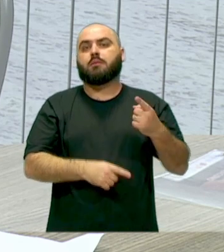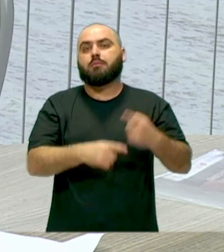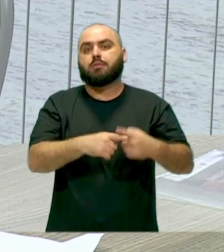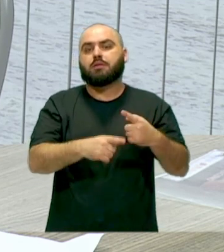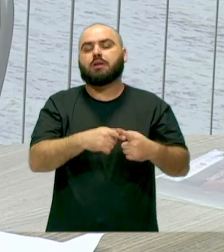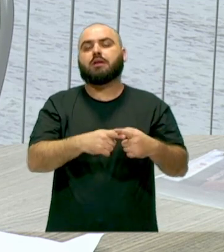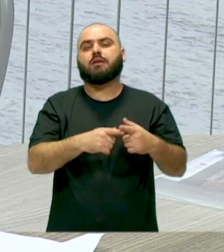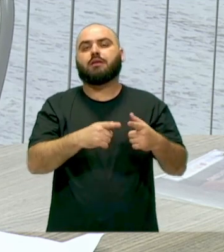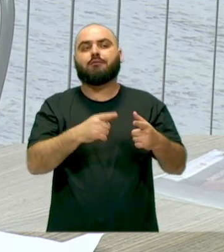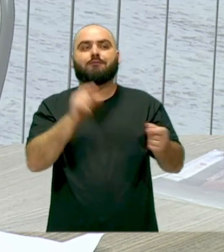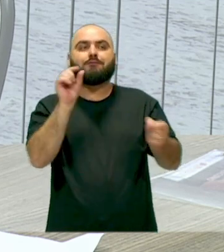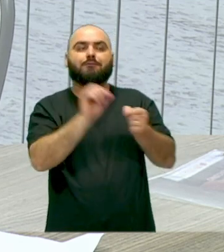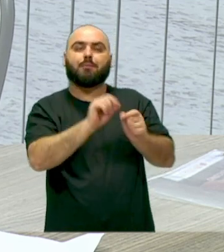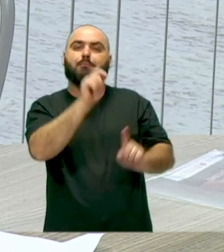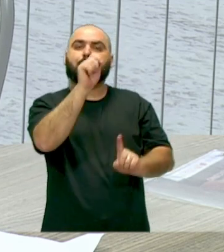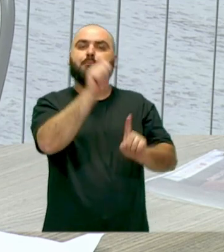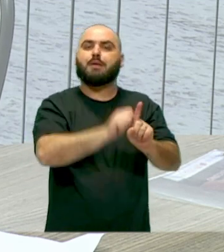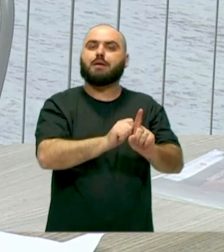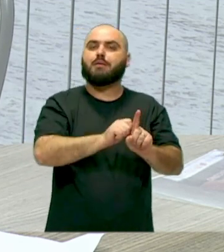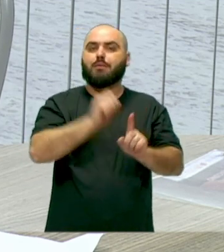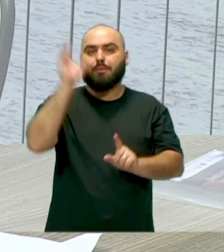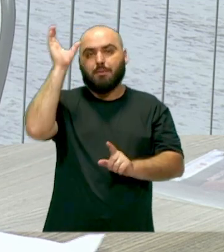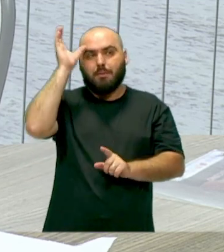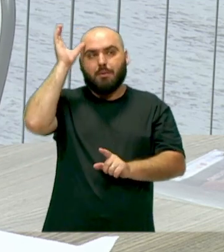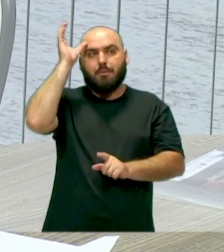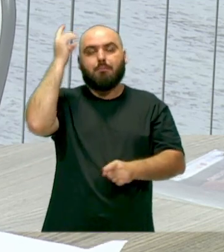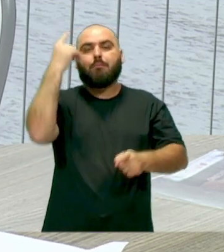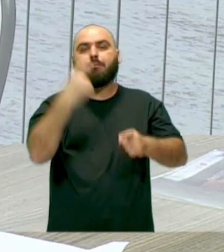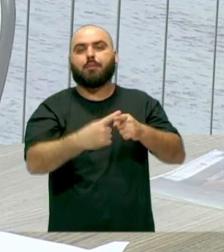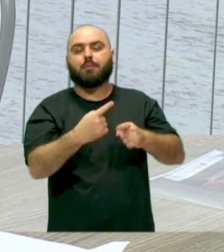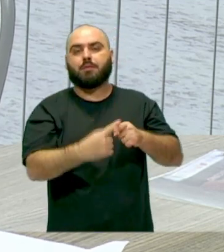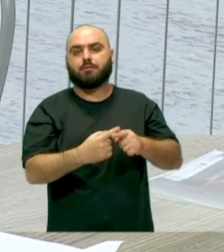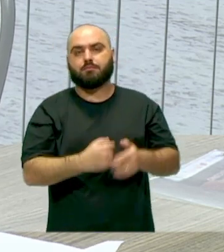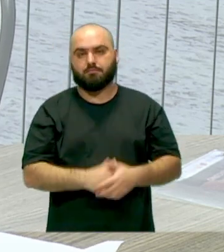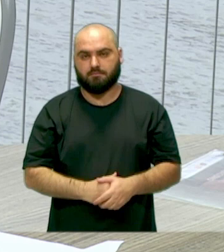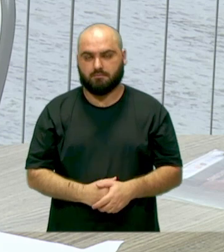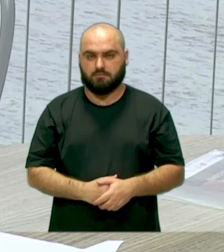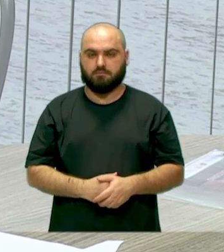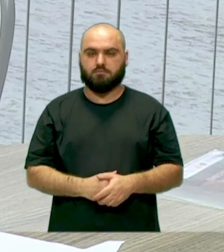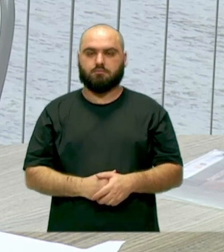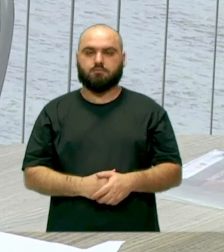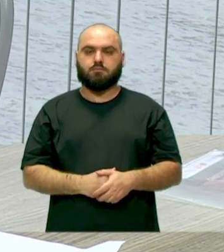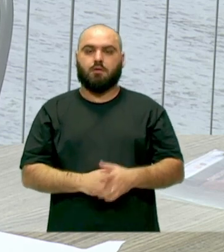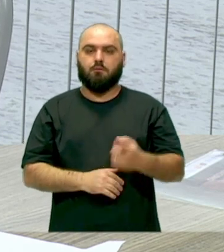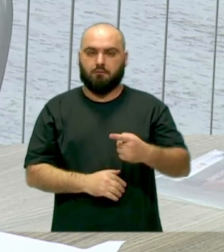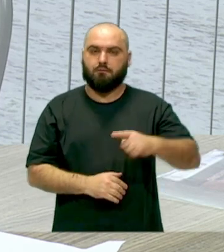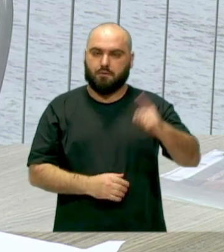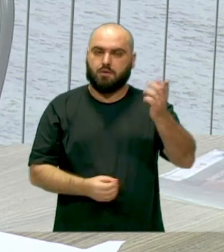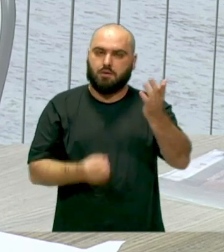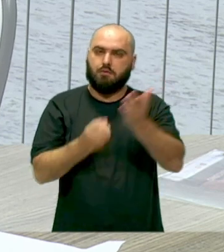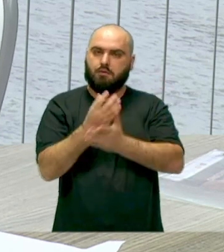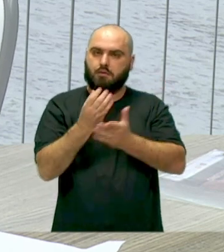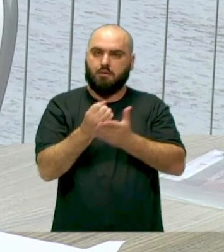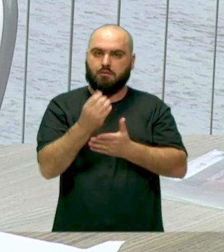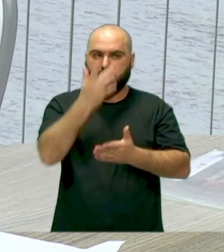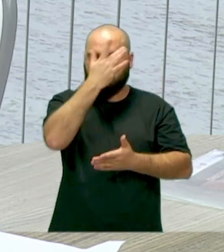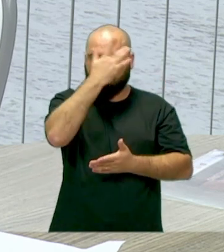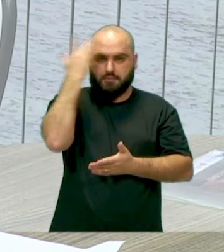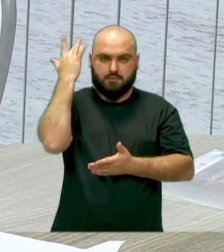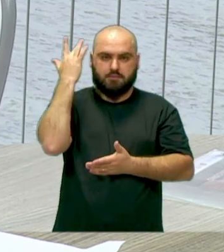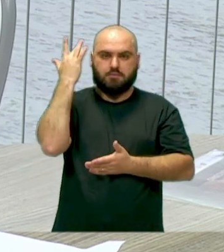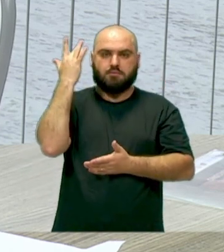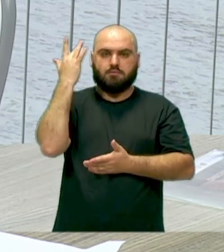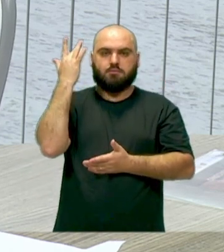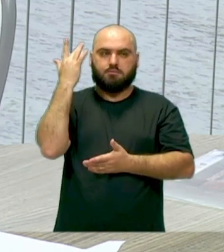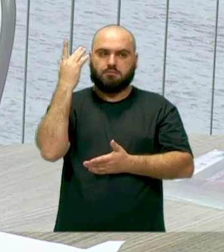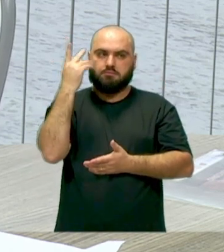da consciência, né? Que, inclusive, foi criado por um companheiro seu,